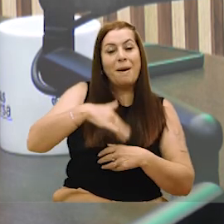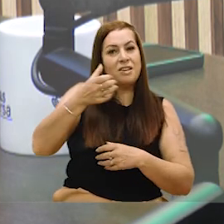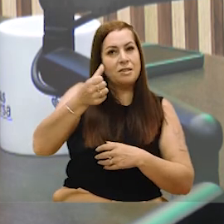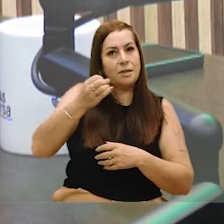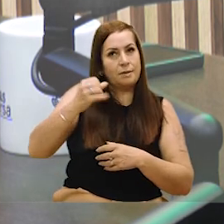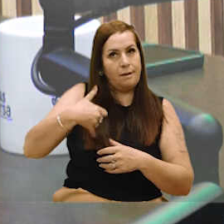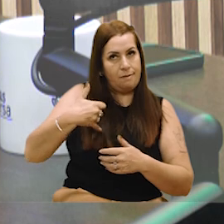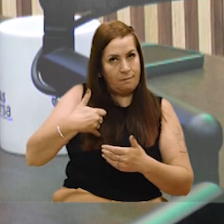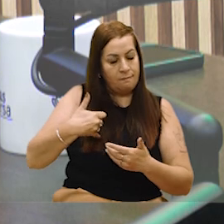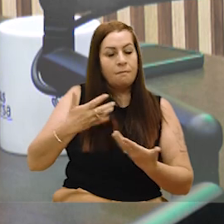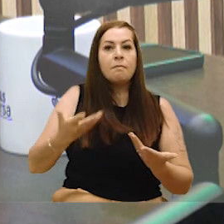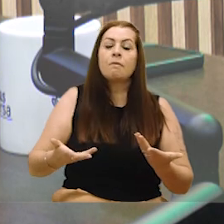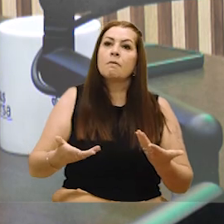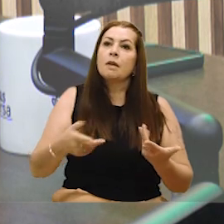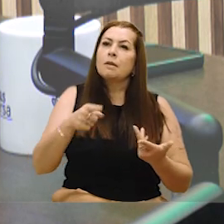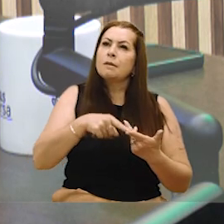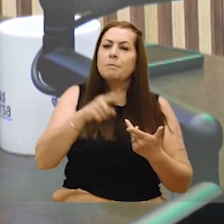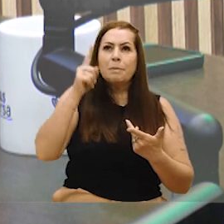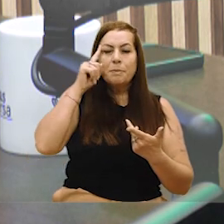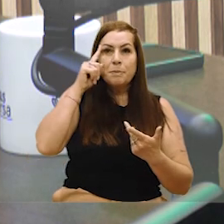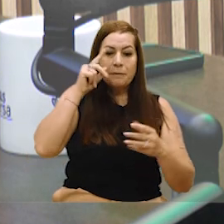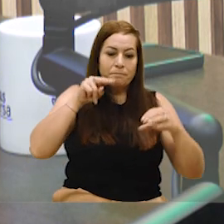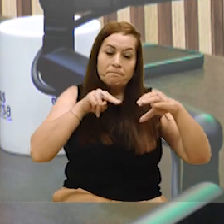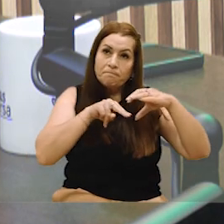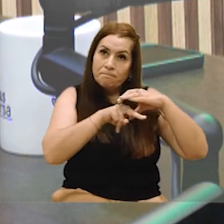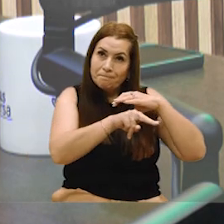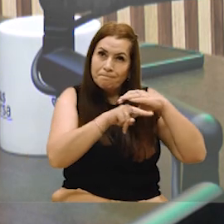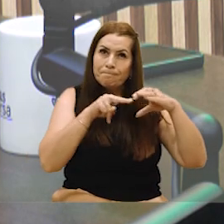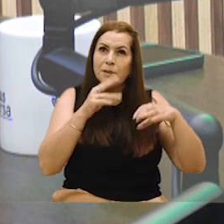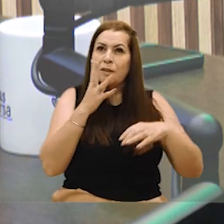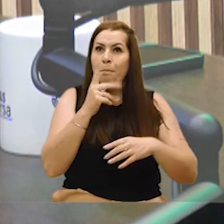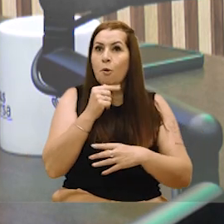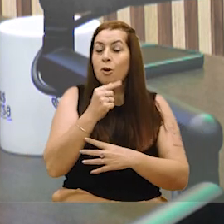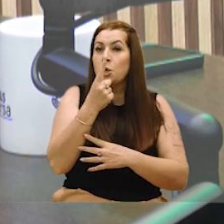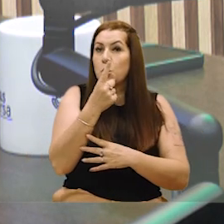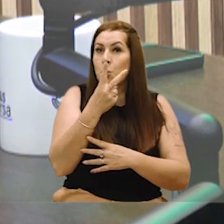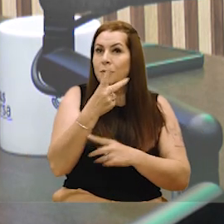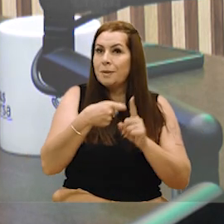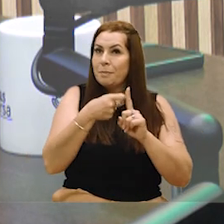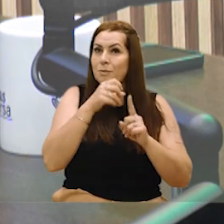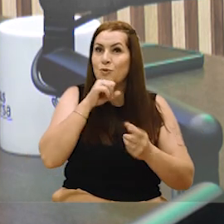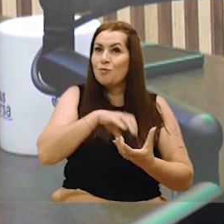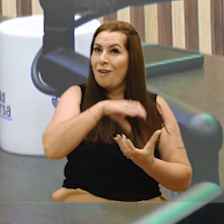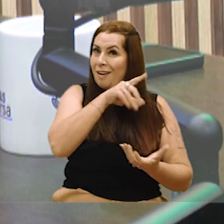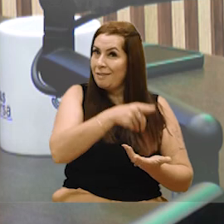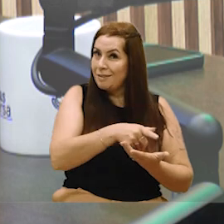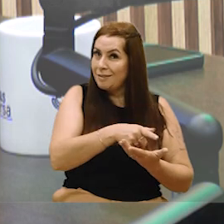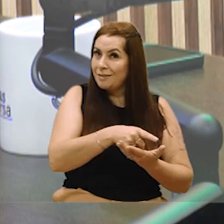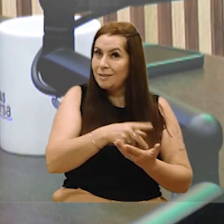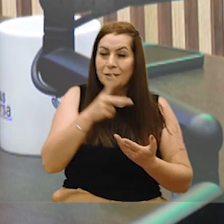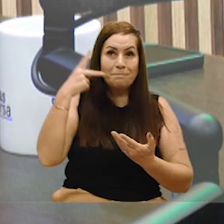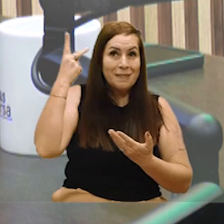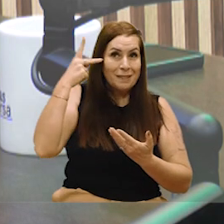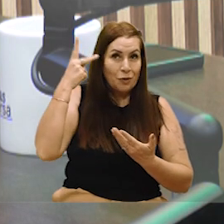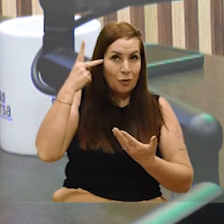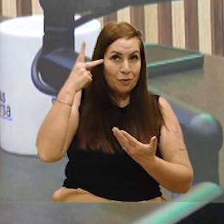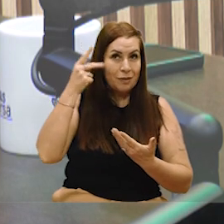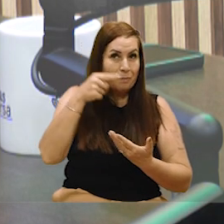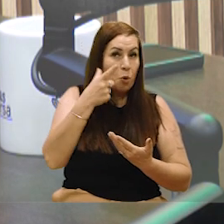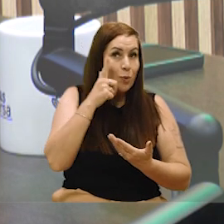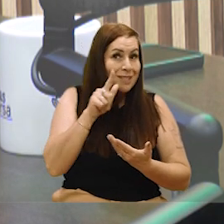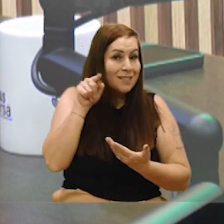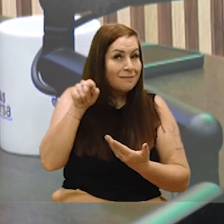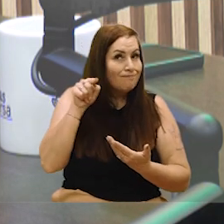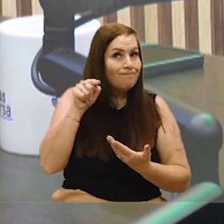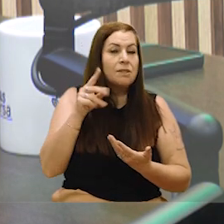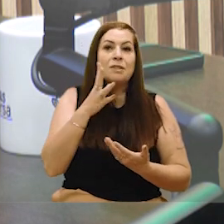Para ter uma ideia, para fazer uma ressonância magnética, demora 12 meses para um idoso. Psiquiatra, para